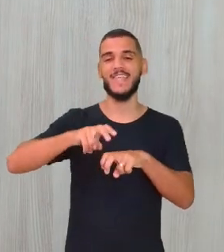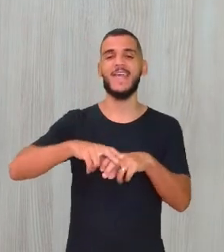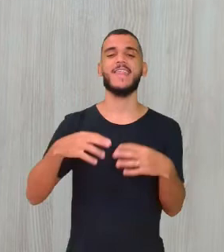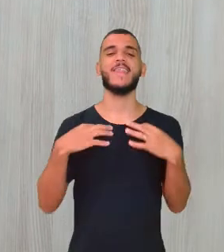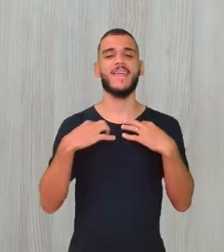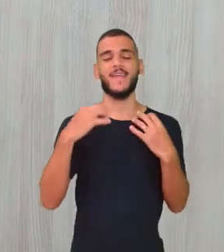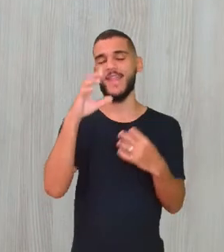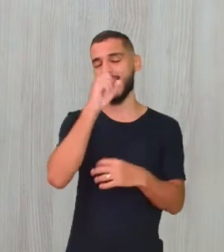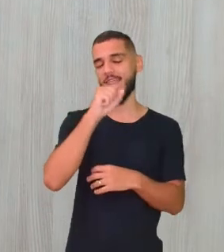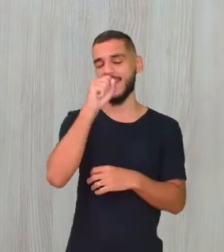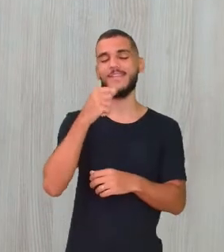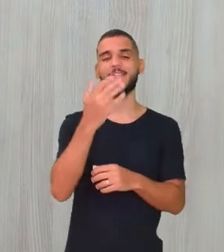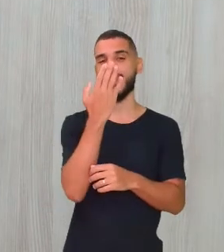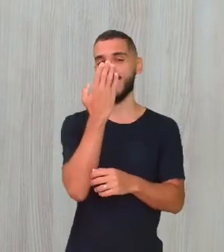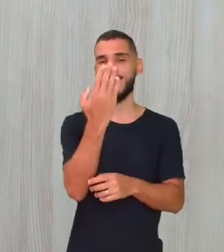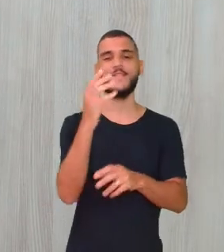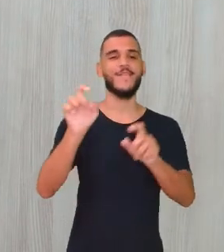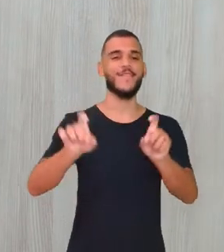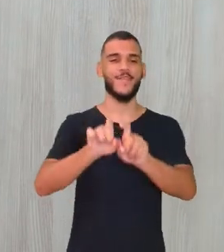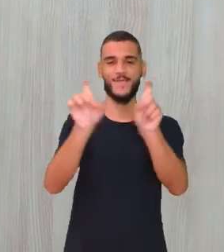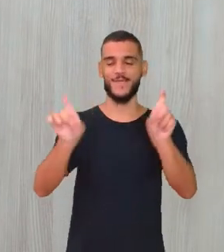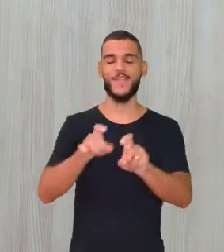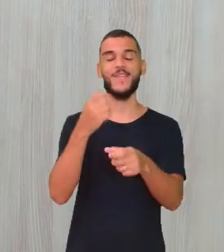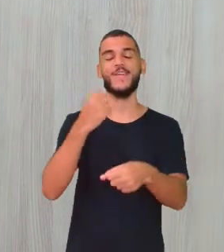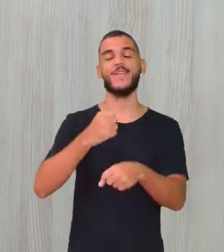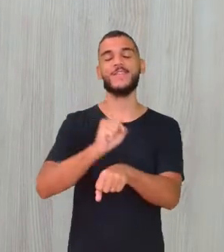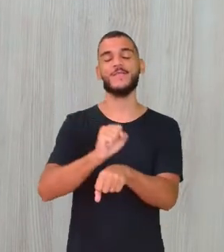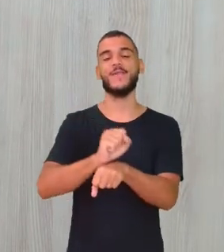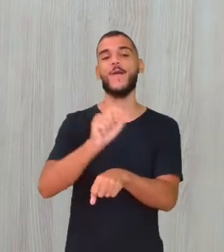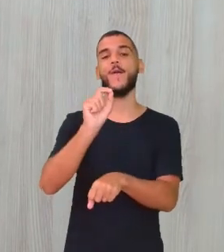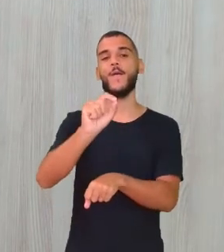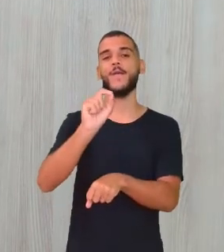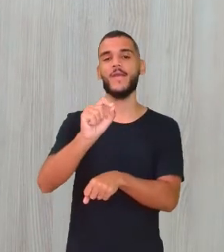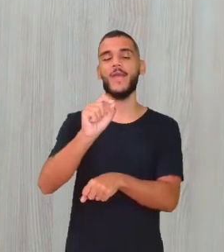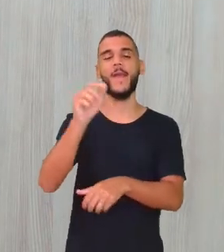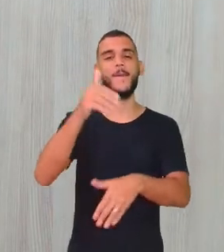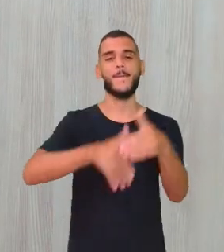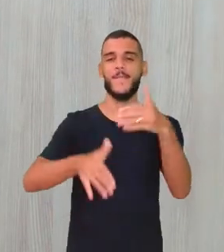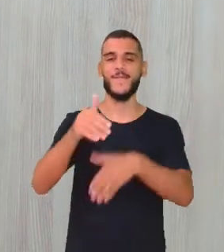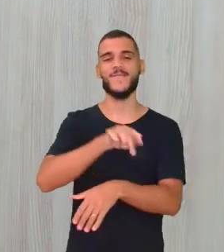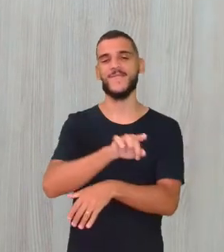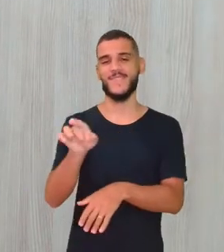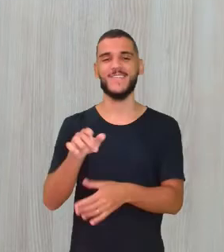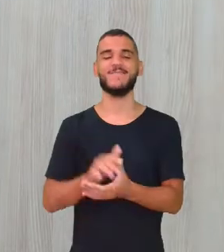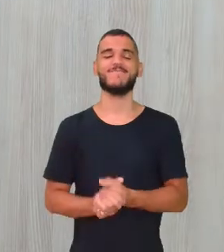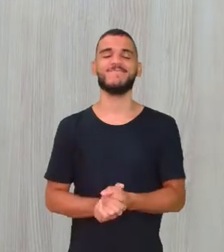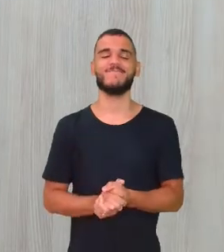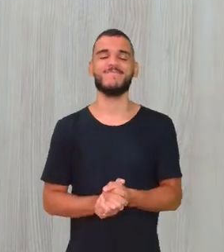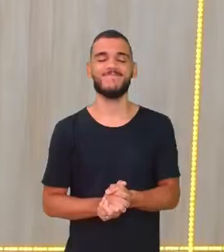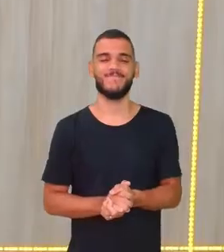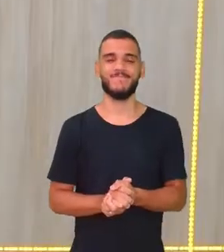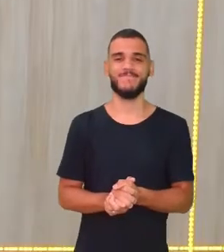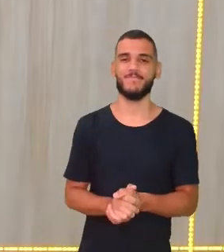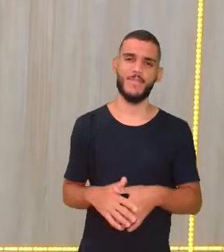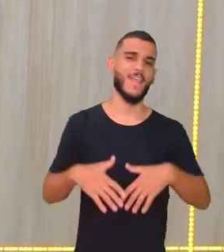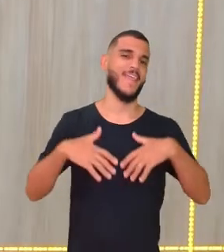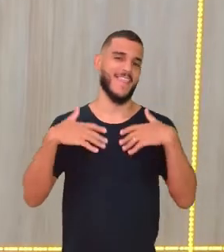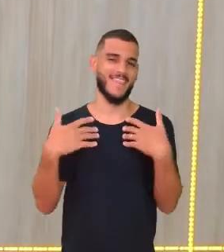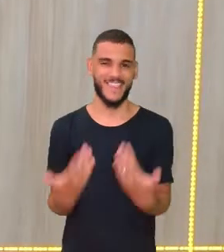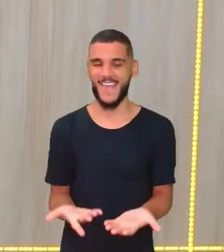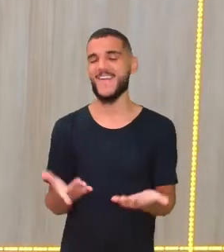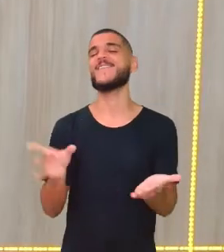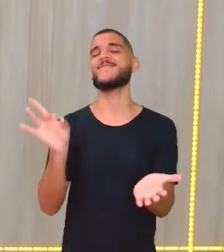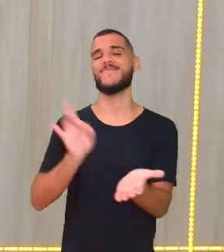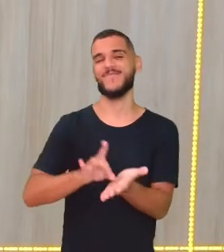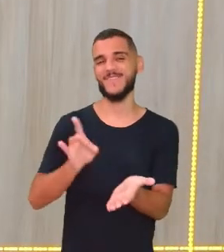frente ao computador, esperando a interação de vocês. Então, daqui a pouco a gente se fala. Isso mesmo,